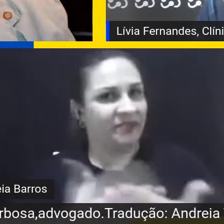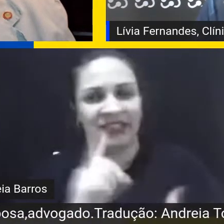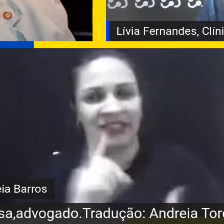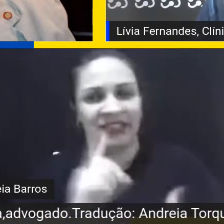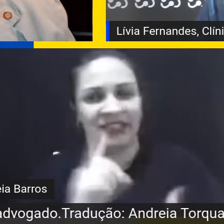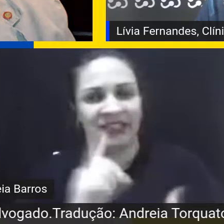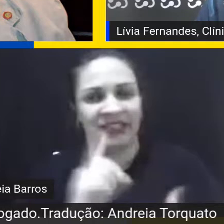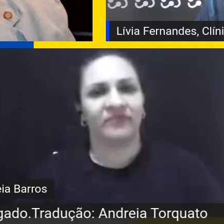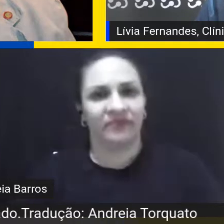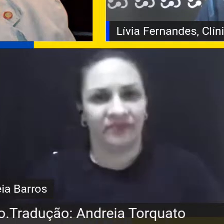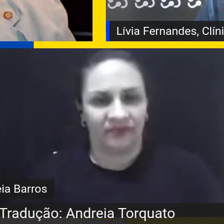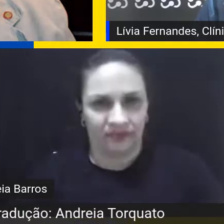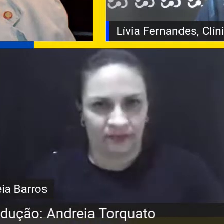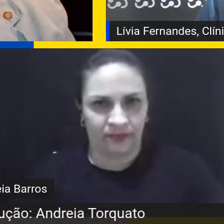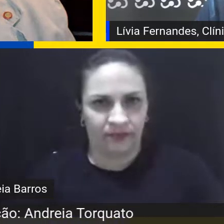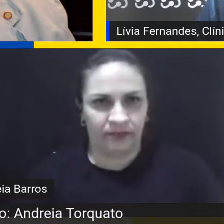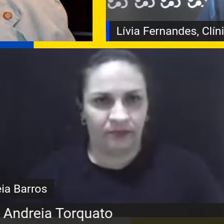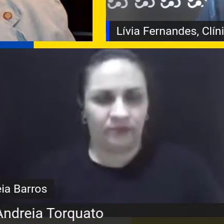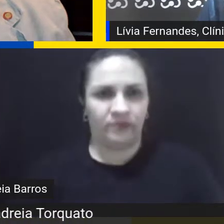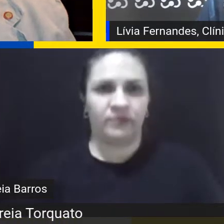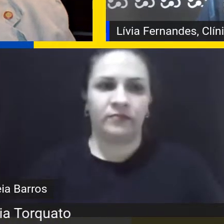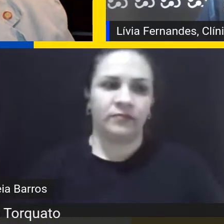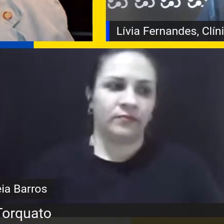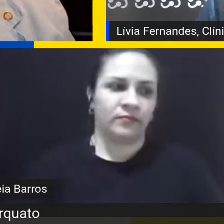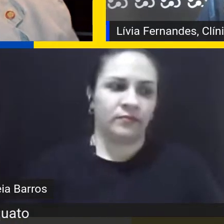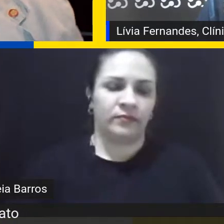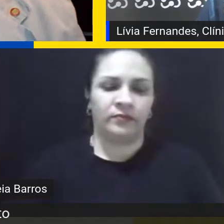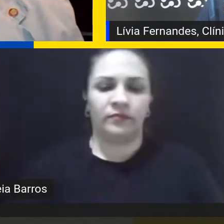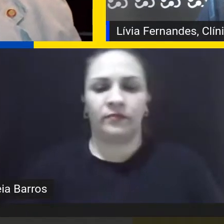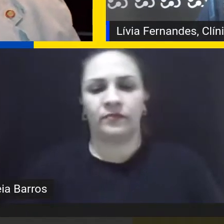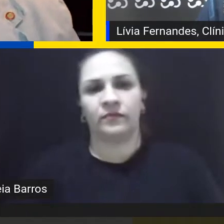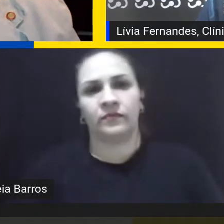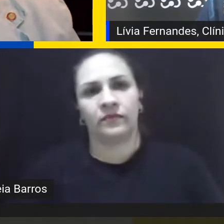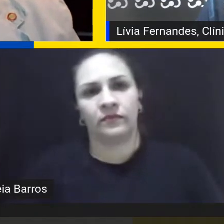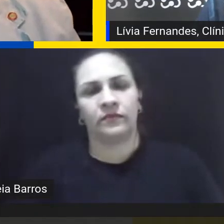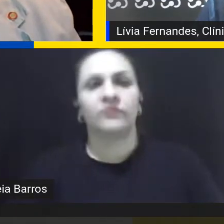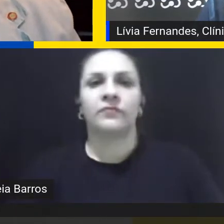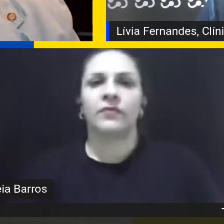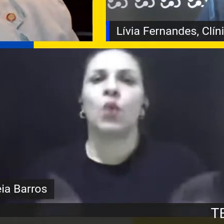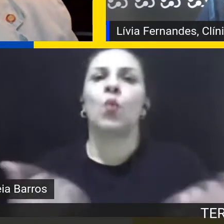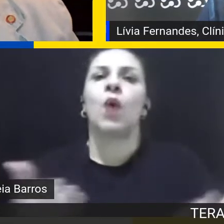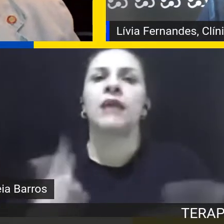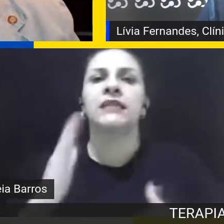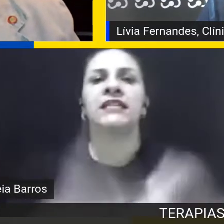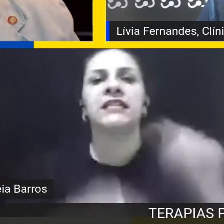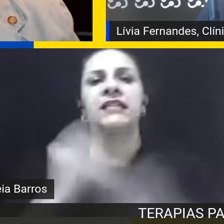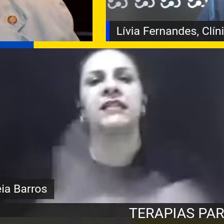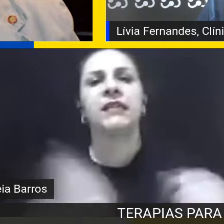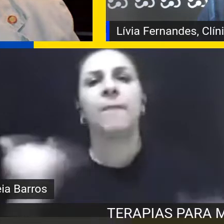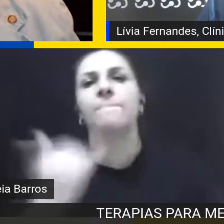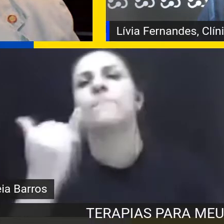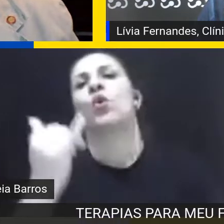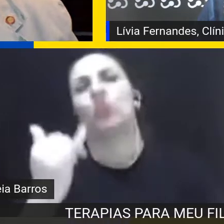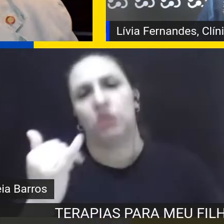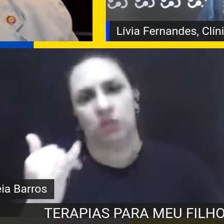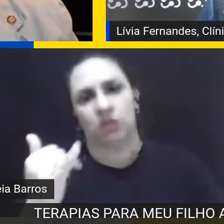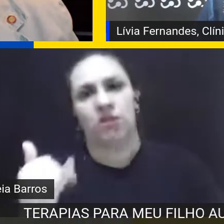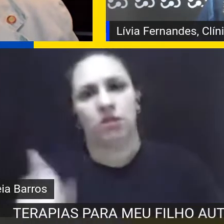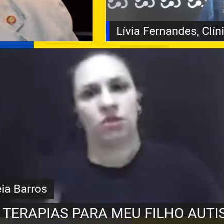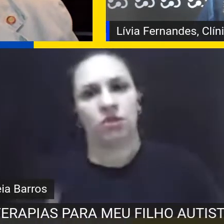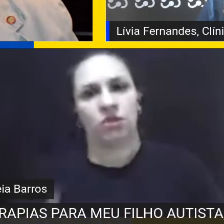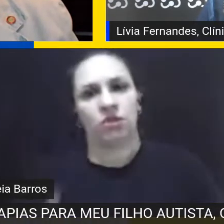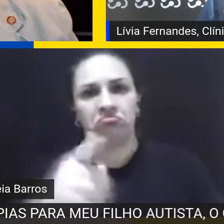trabalho escolar. Certo. Lívia, quais são as terapias mais importantes para